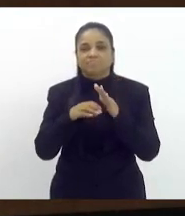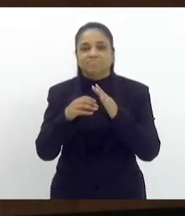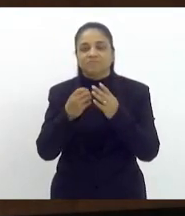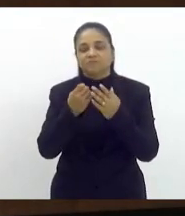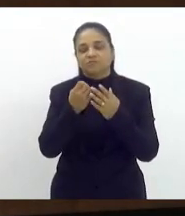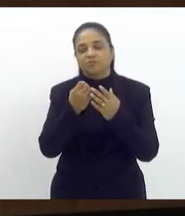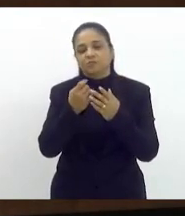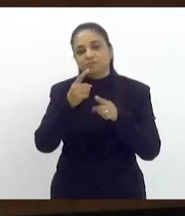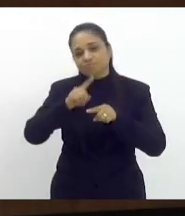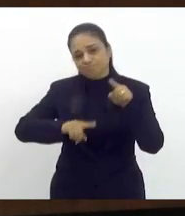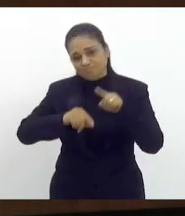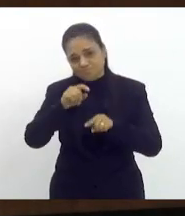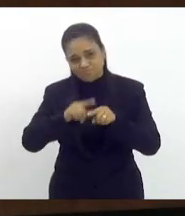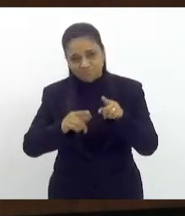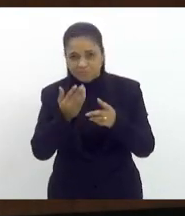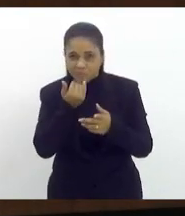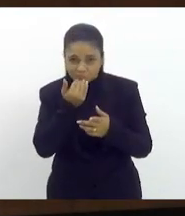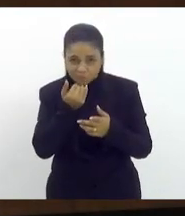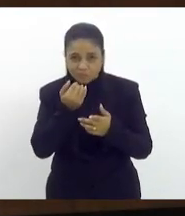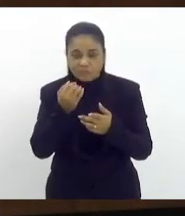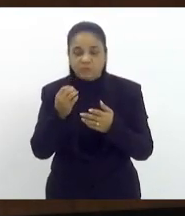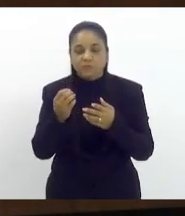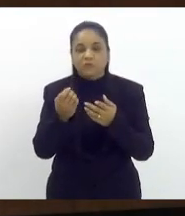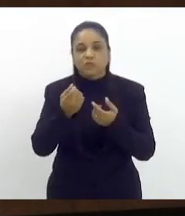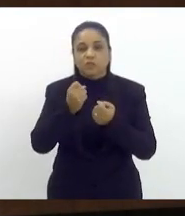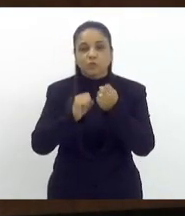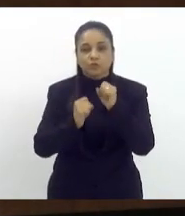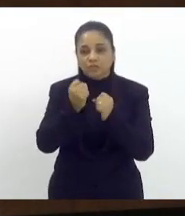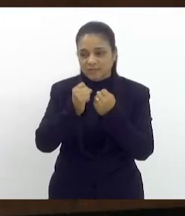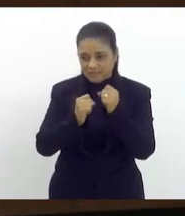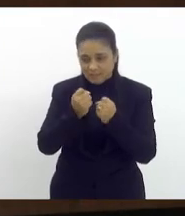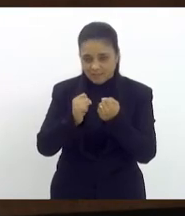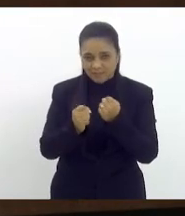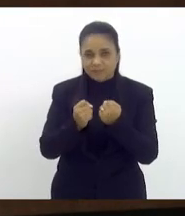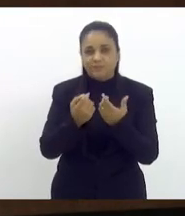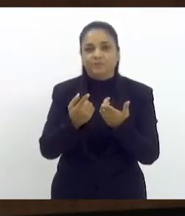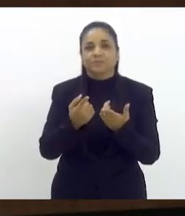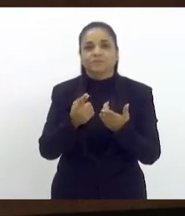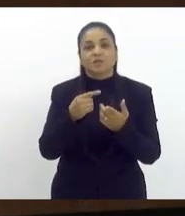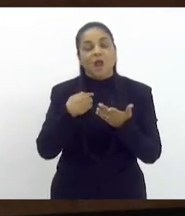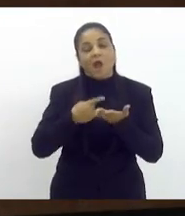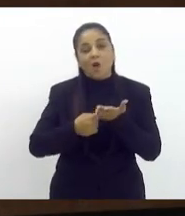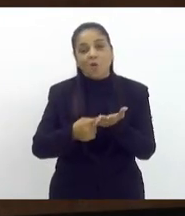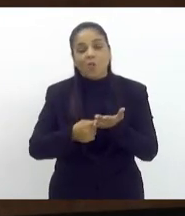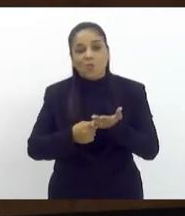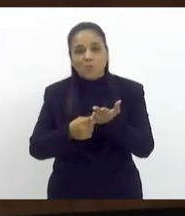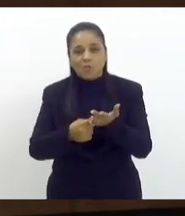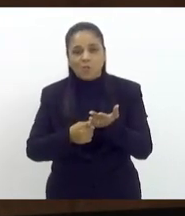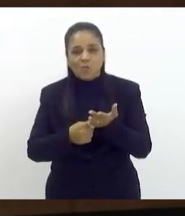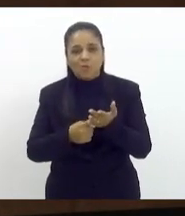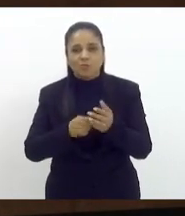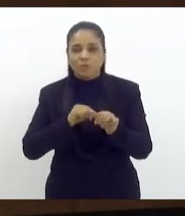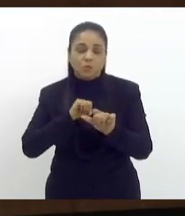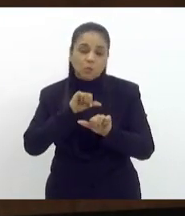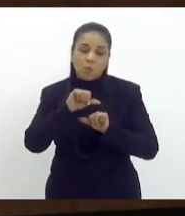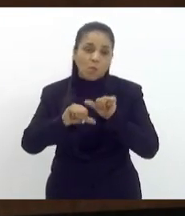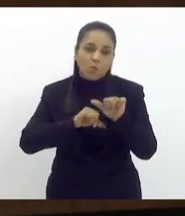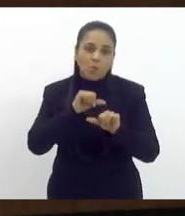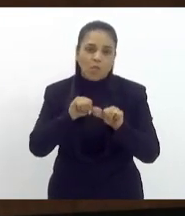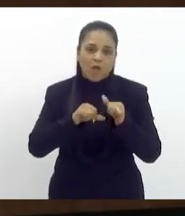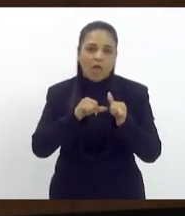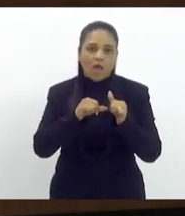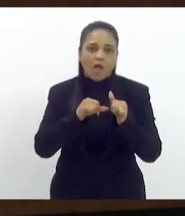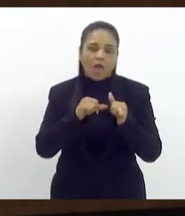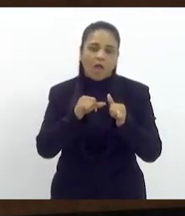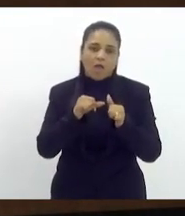receber essas associações e chegar a um acordo que eles não mudassem o COB Business deles para virar